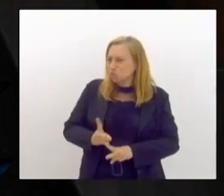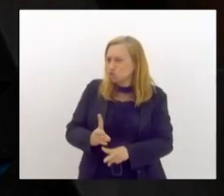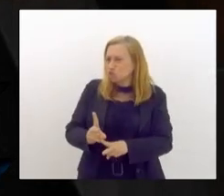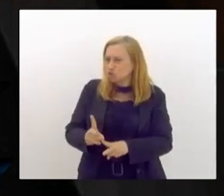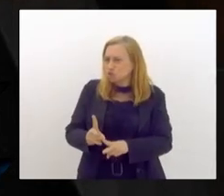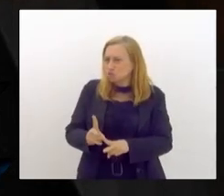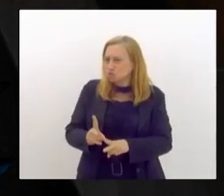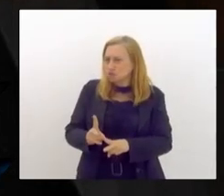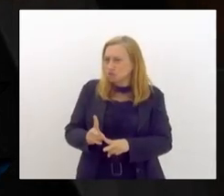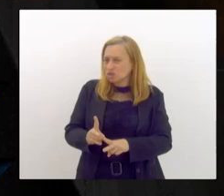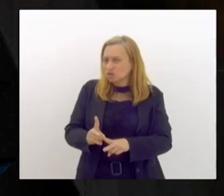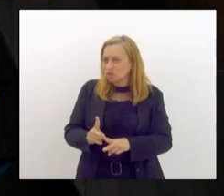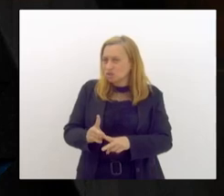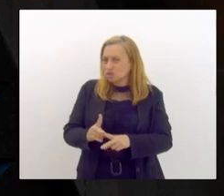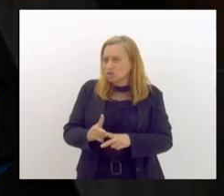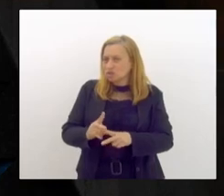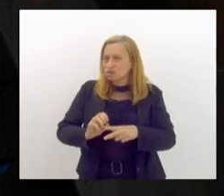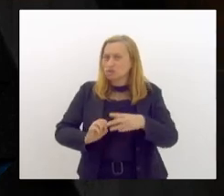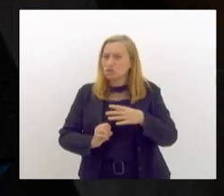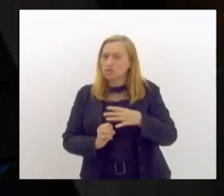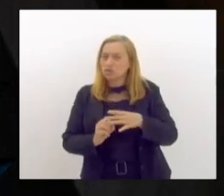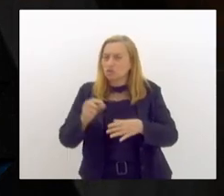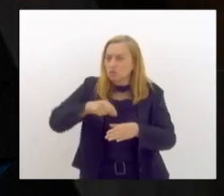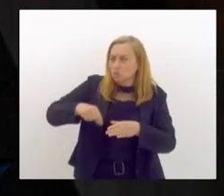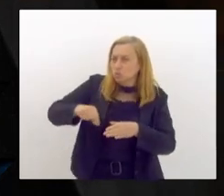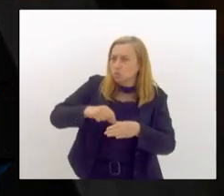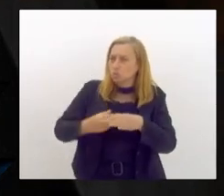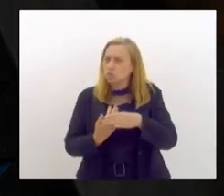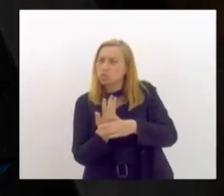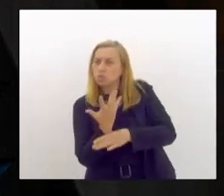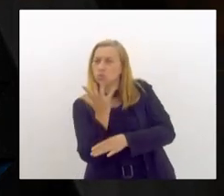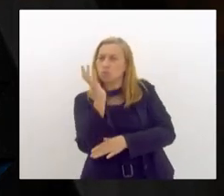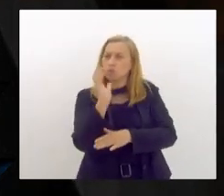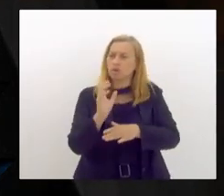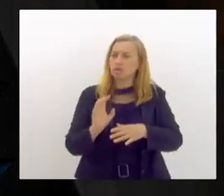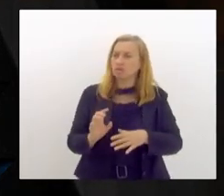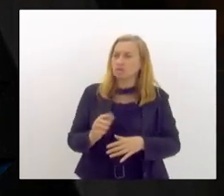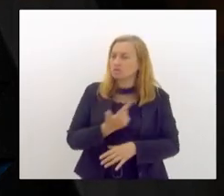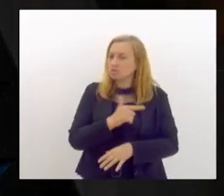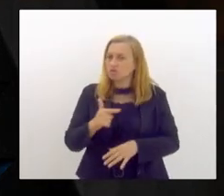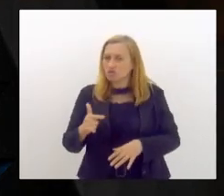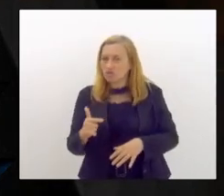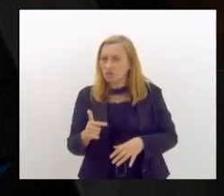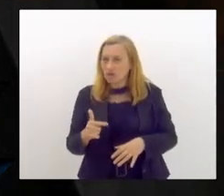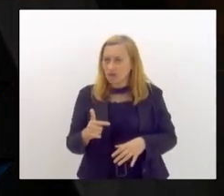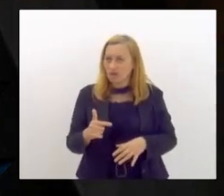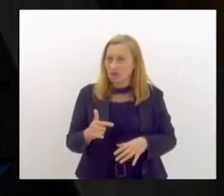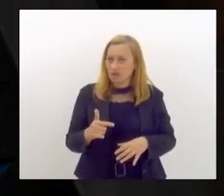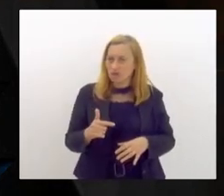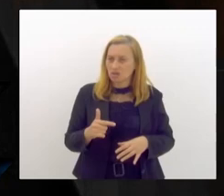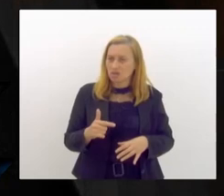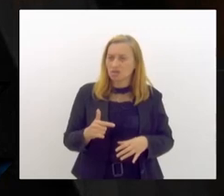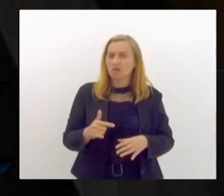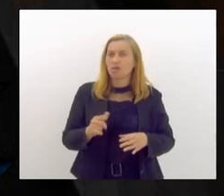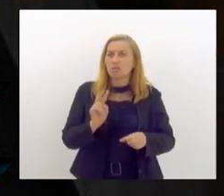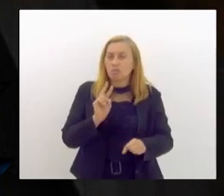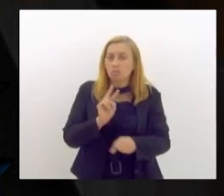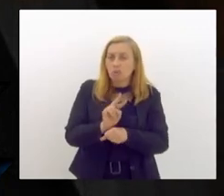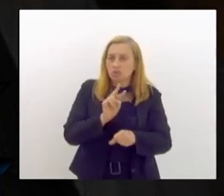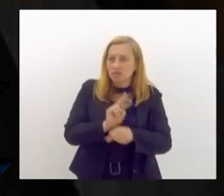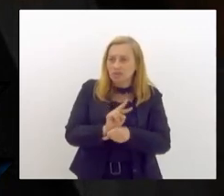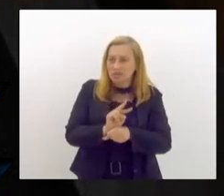de reflorestamento, sem política continuada de contenção de encostas,